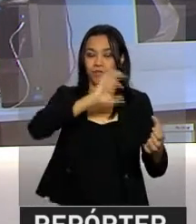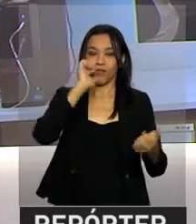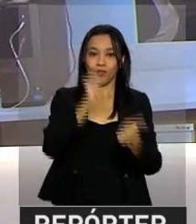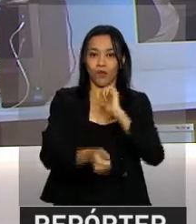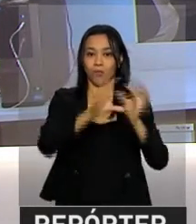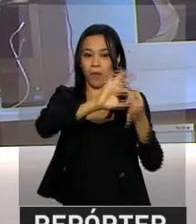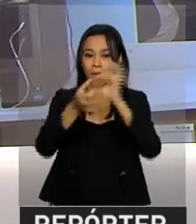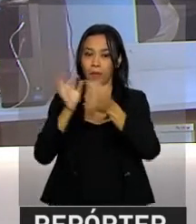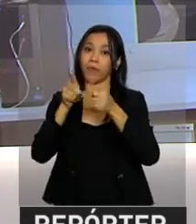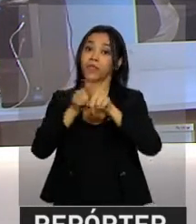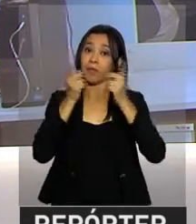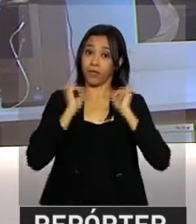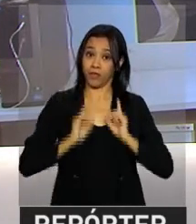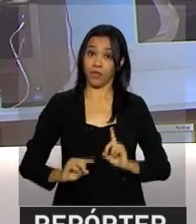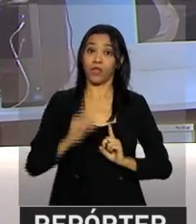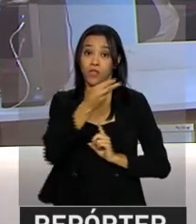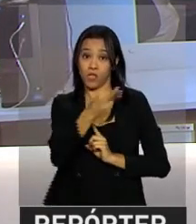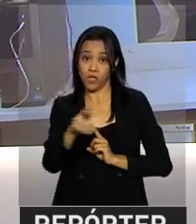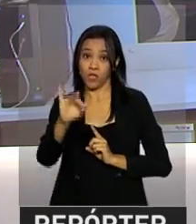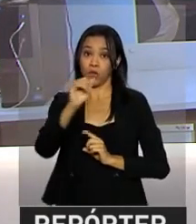rio 2016